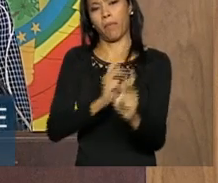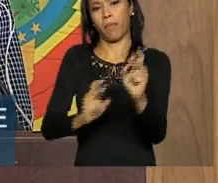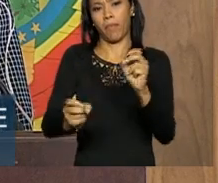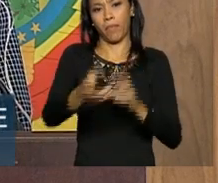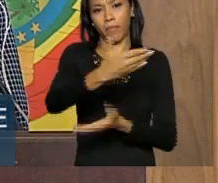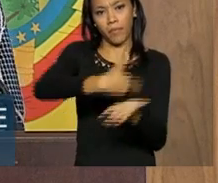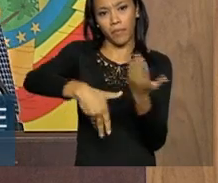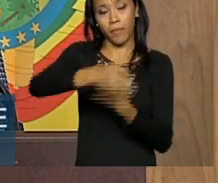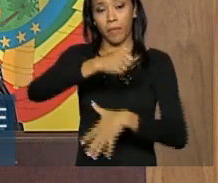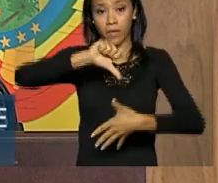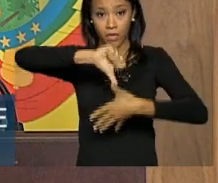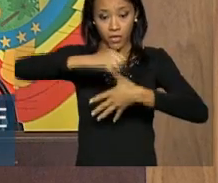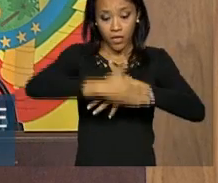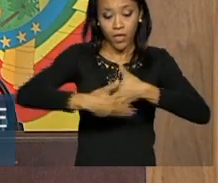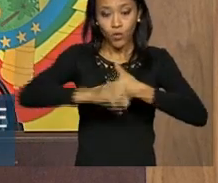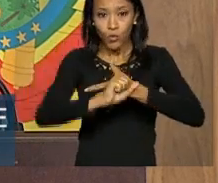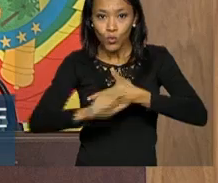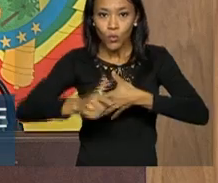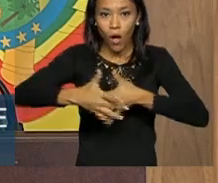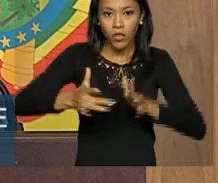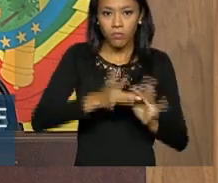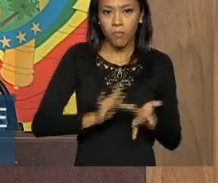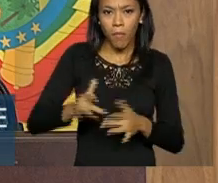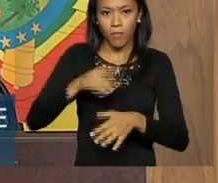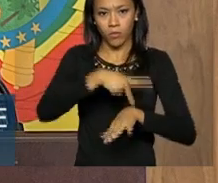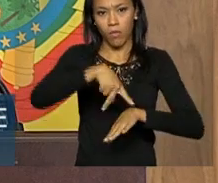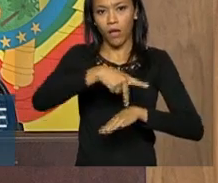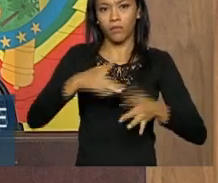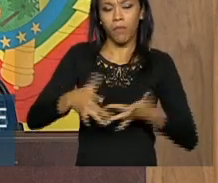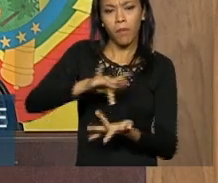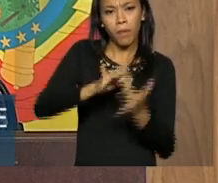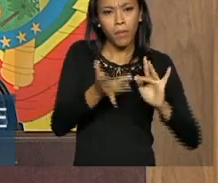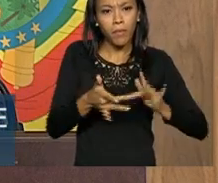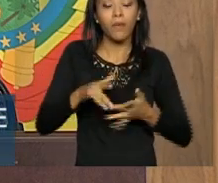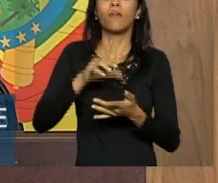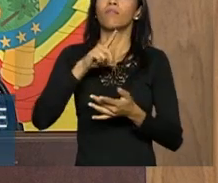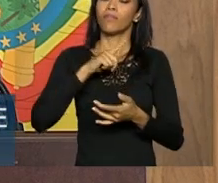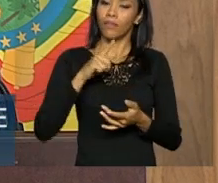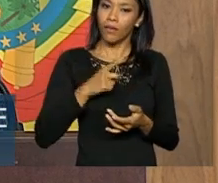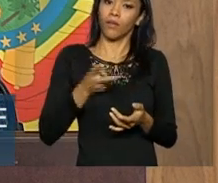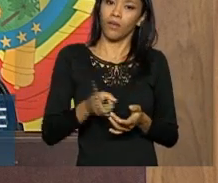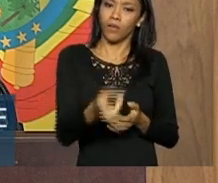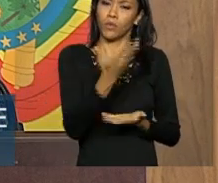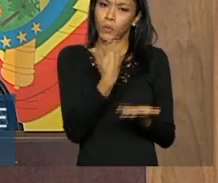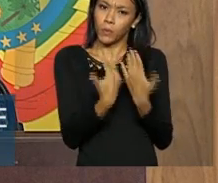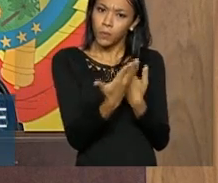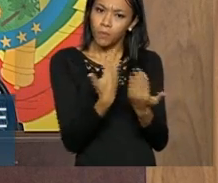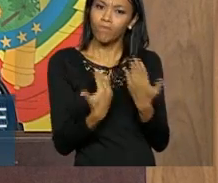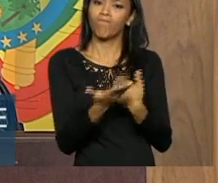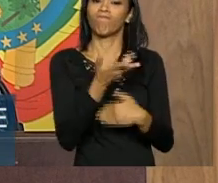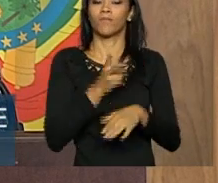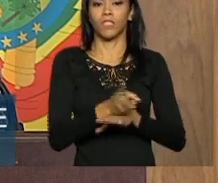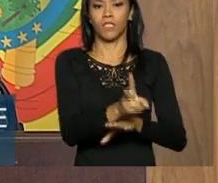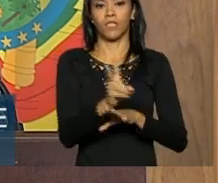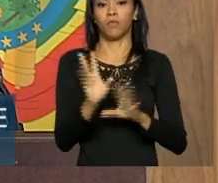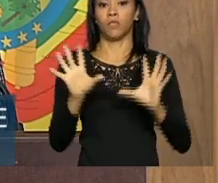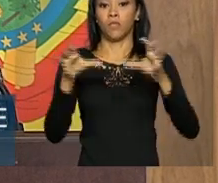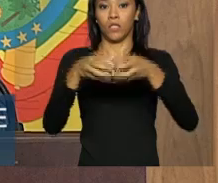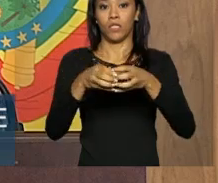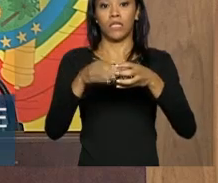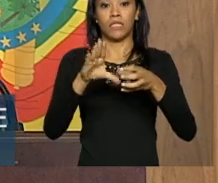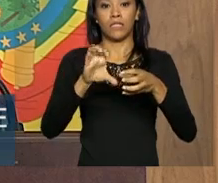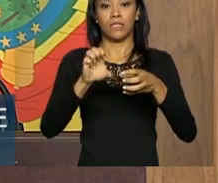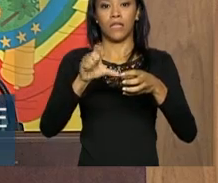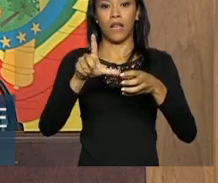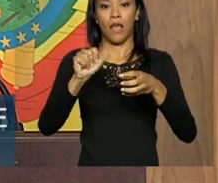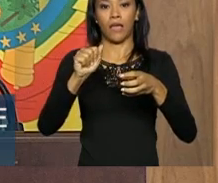sul-americana. Temos com a Bolívia permanente diálogo no âmbito da CELAC e da Unasul em